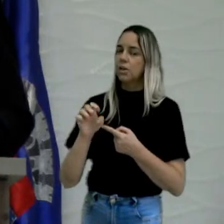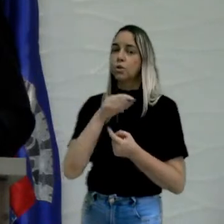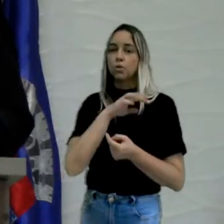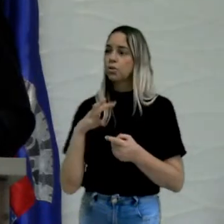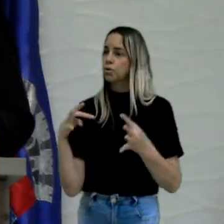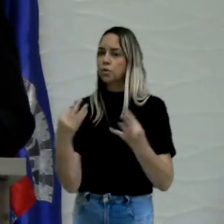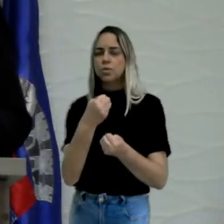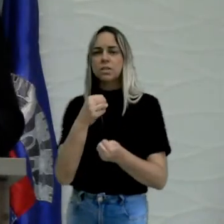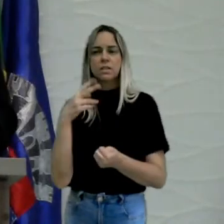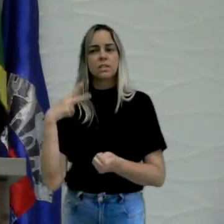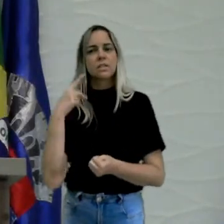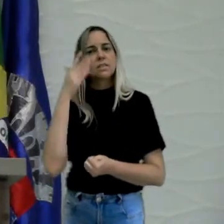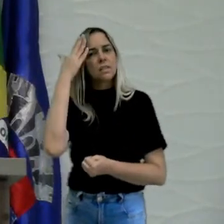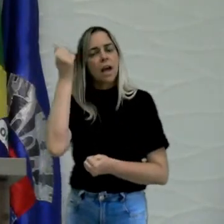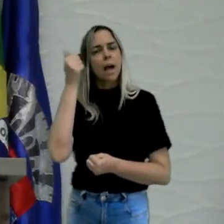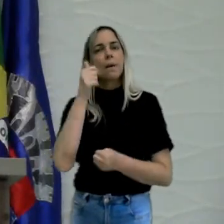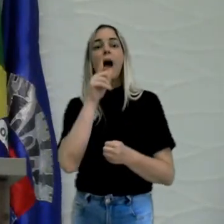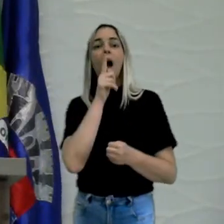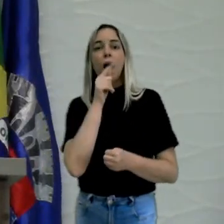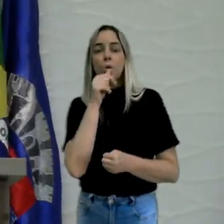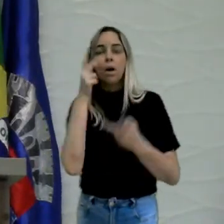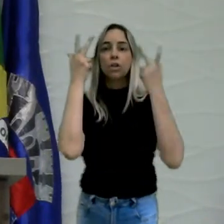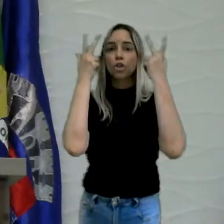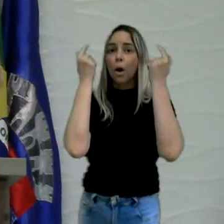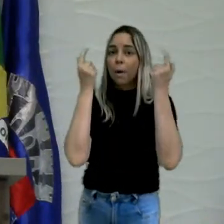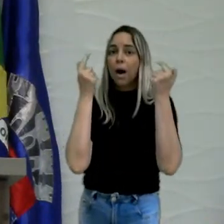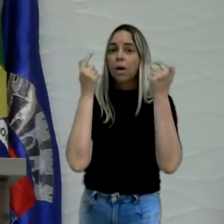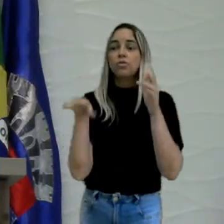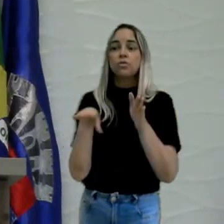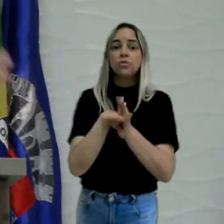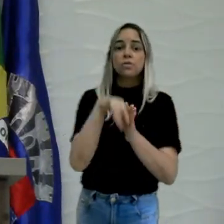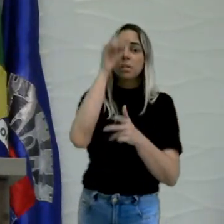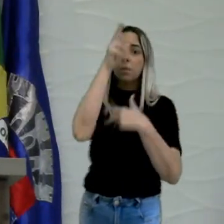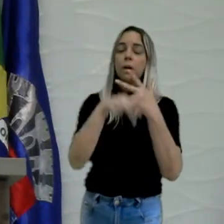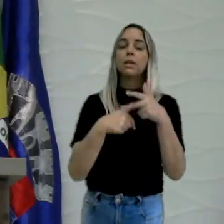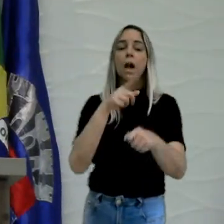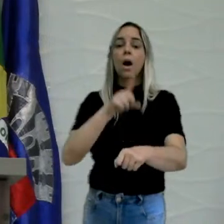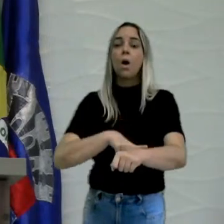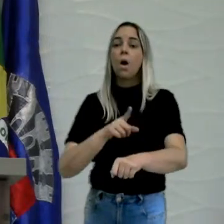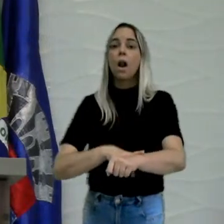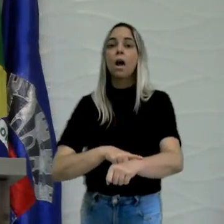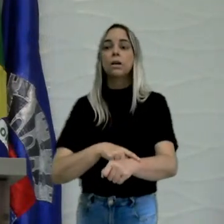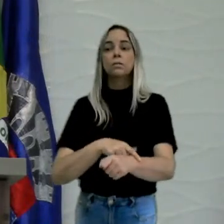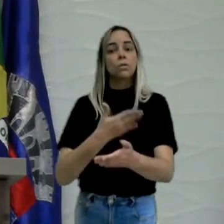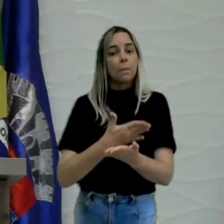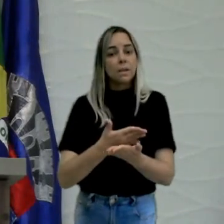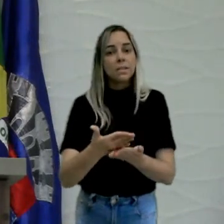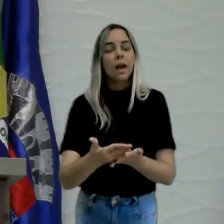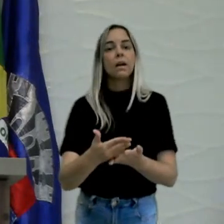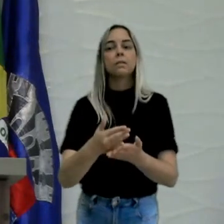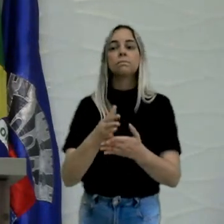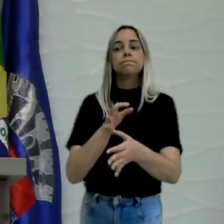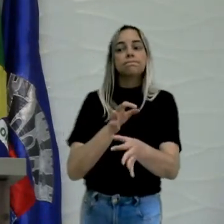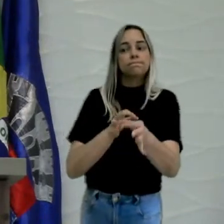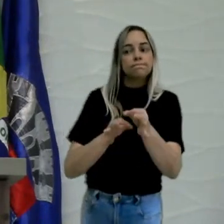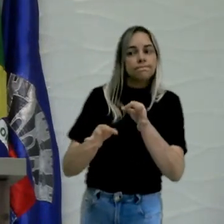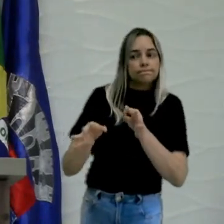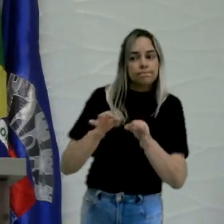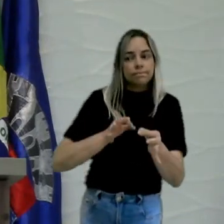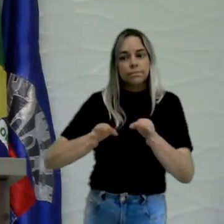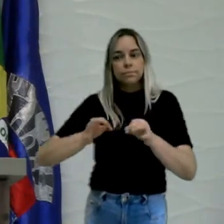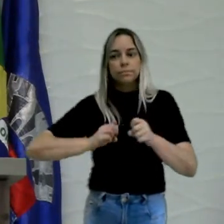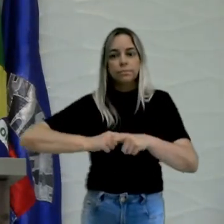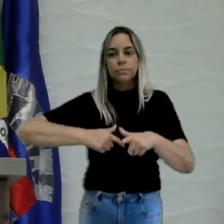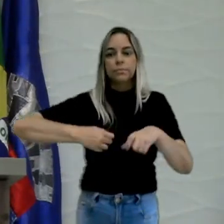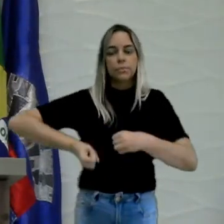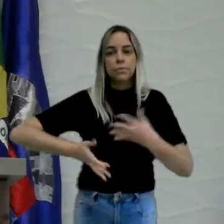só chega água normal em São Bento na hora que funcionar a adutora do Agreste. Que nós estamos tentando,